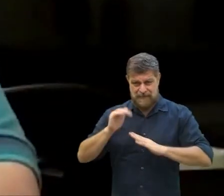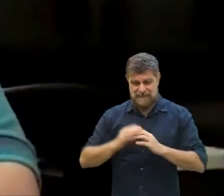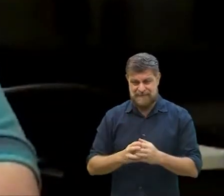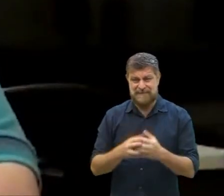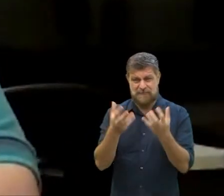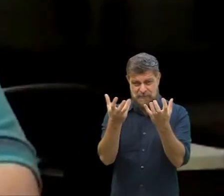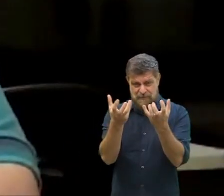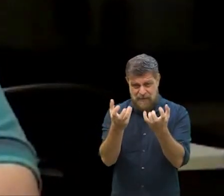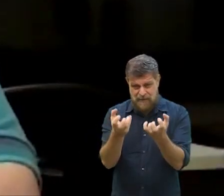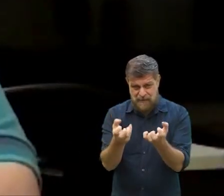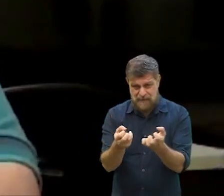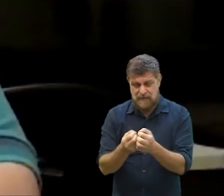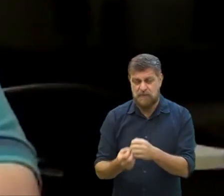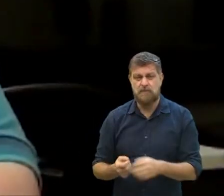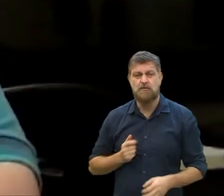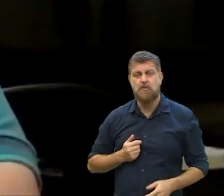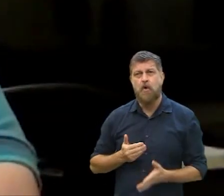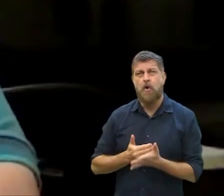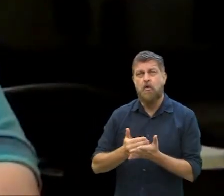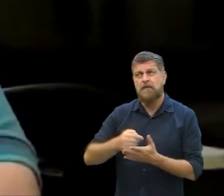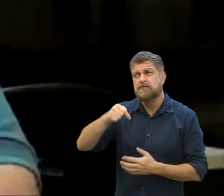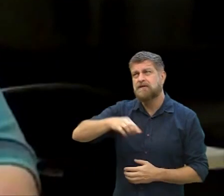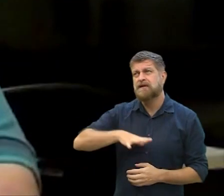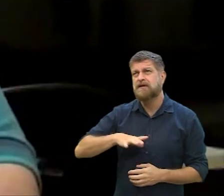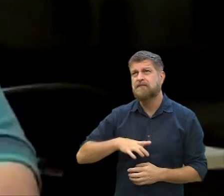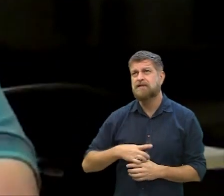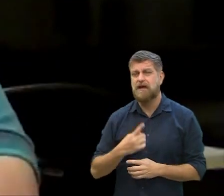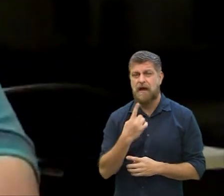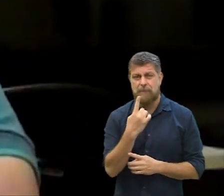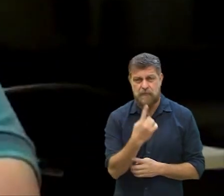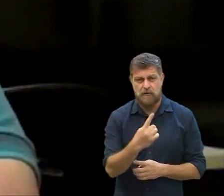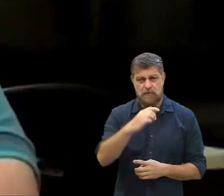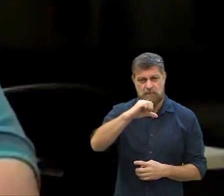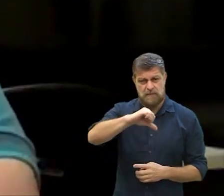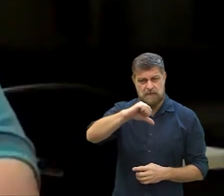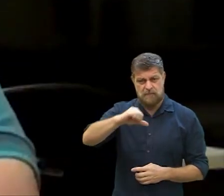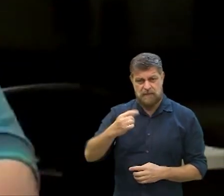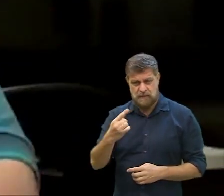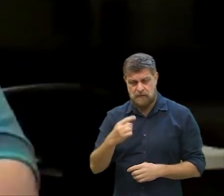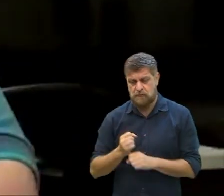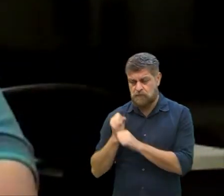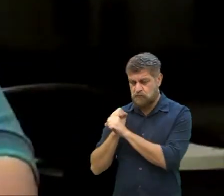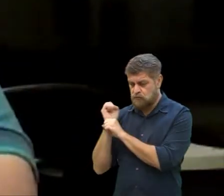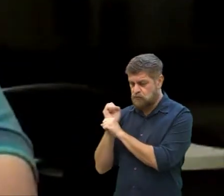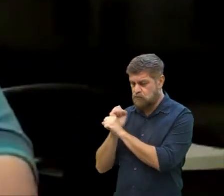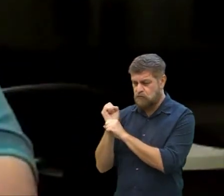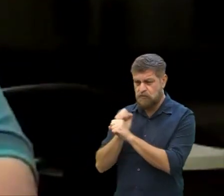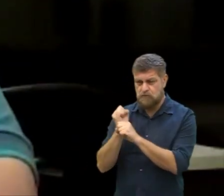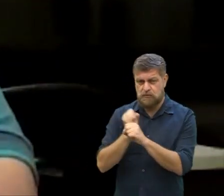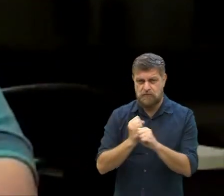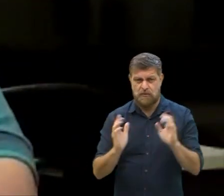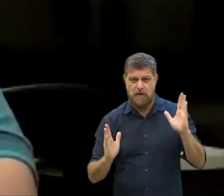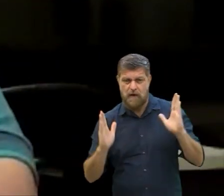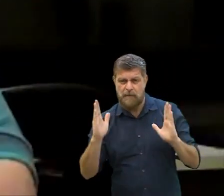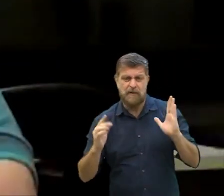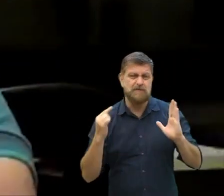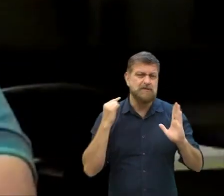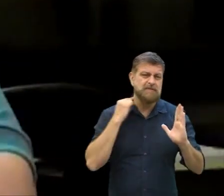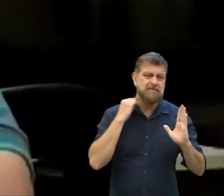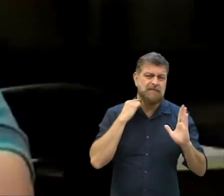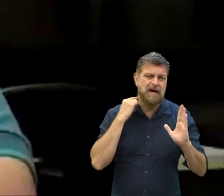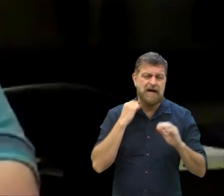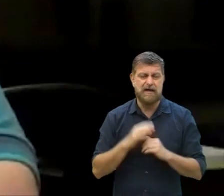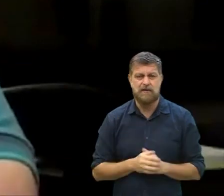aqui em Campinas, ela acontece desde 1991. Todo o ano, no período de